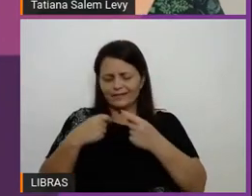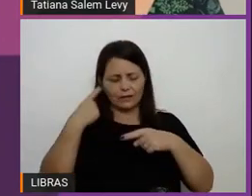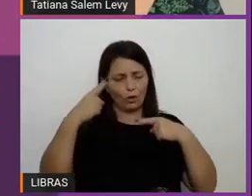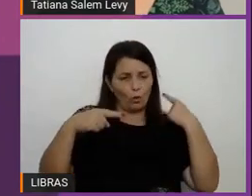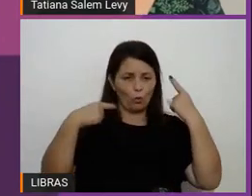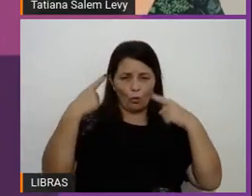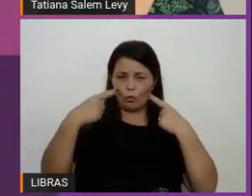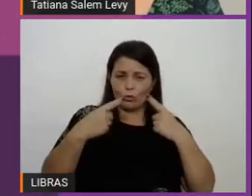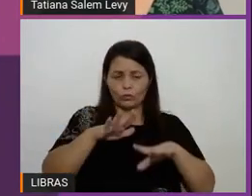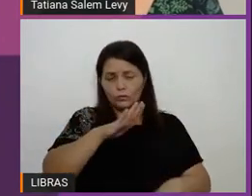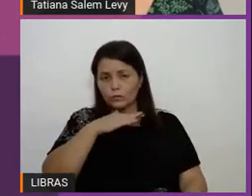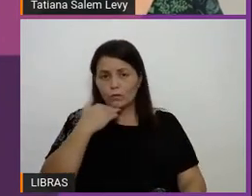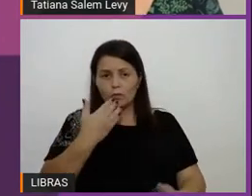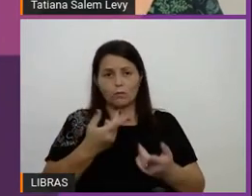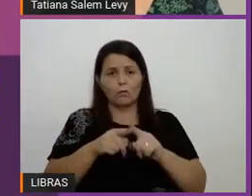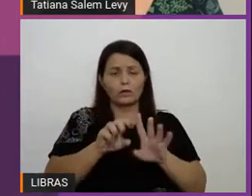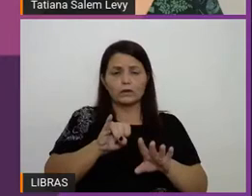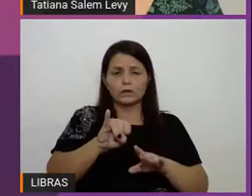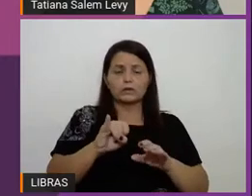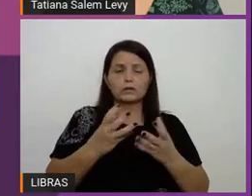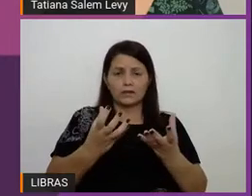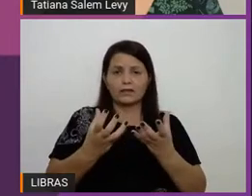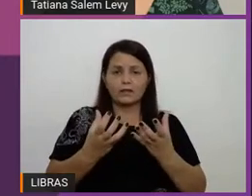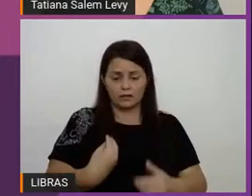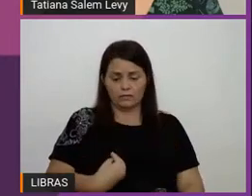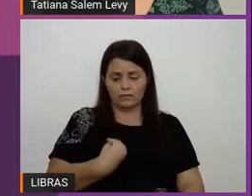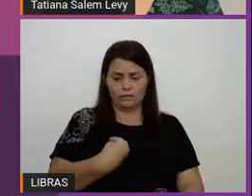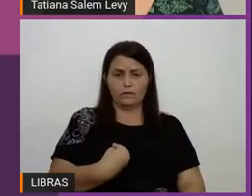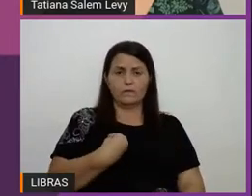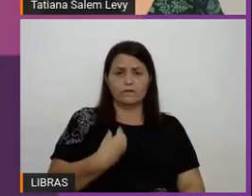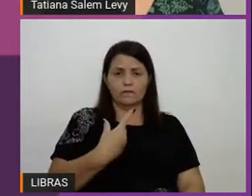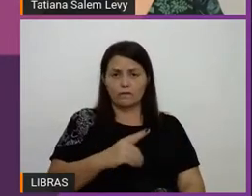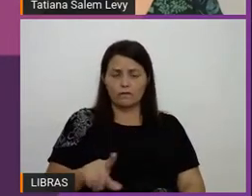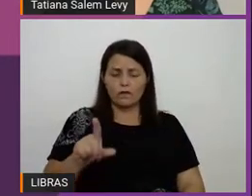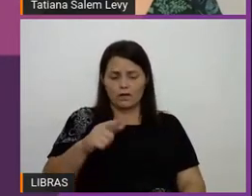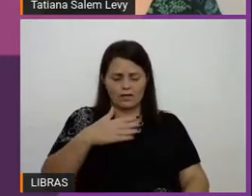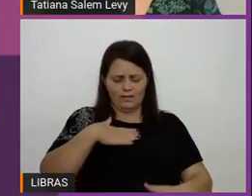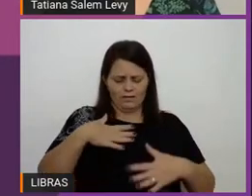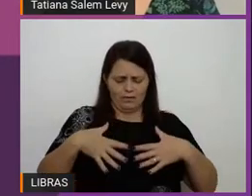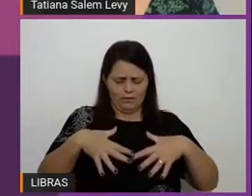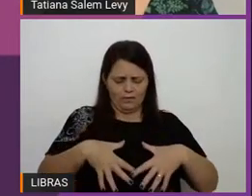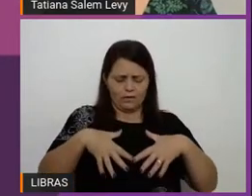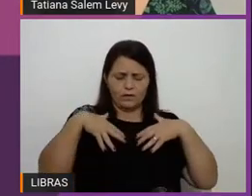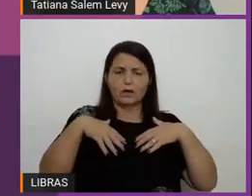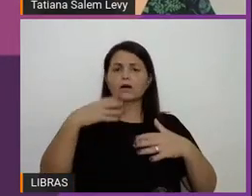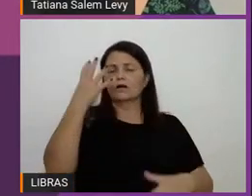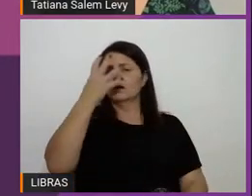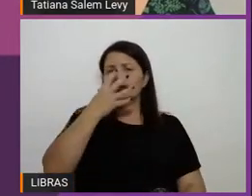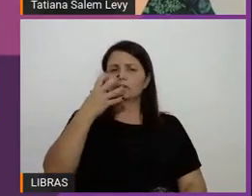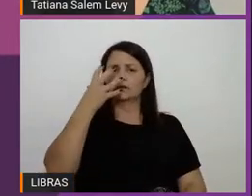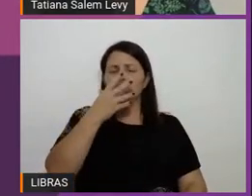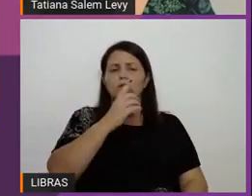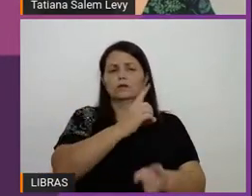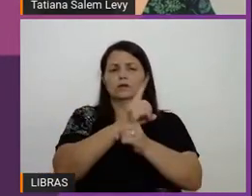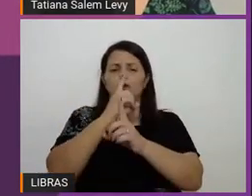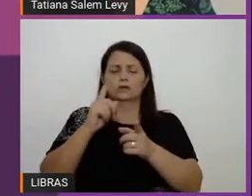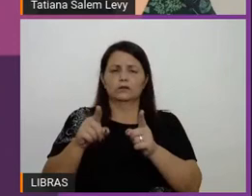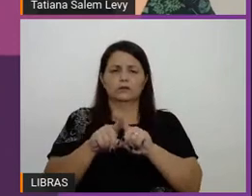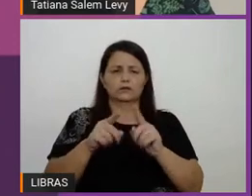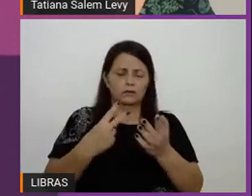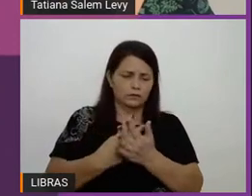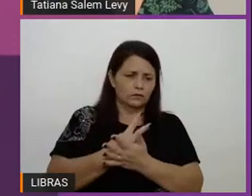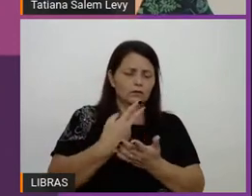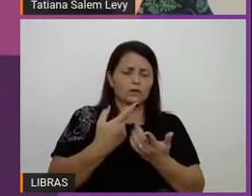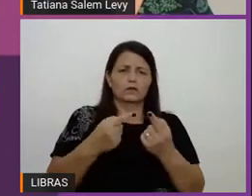loucura e com a morte se quiser voltar à Vida no corpo ainda quente é um romance também consultadas